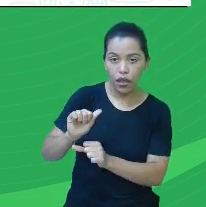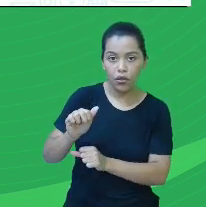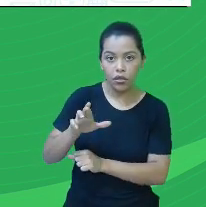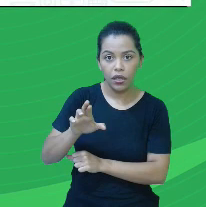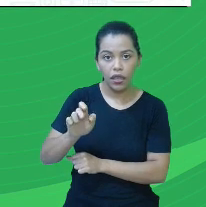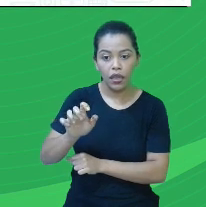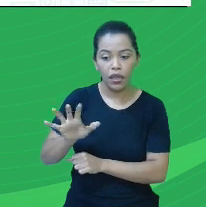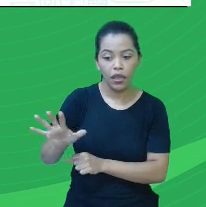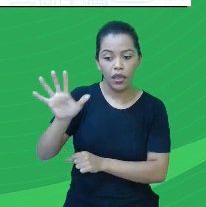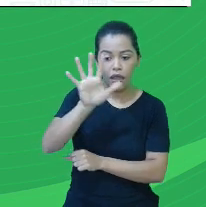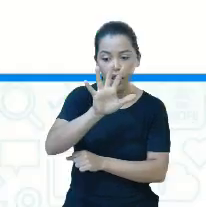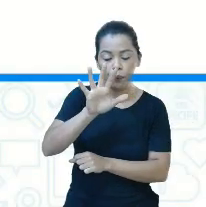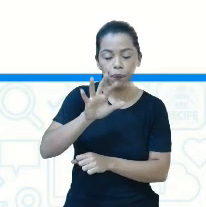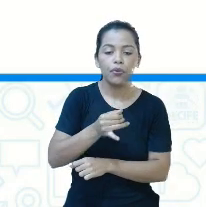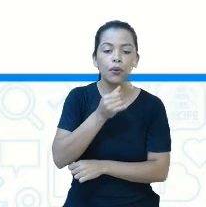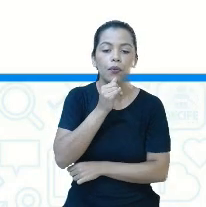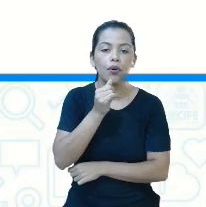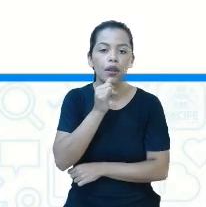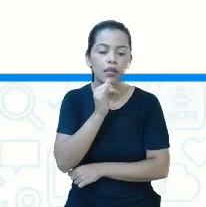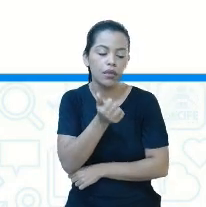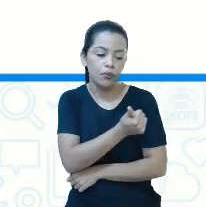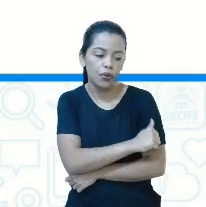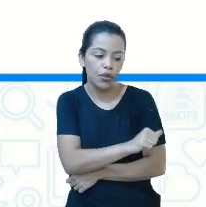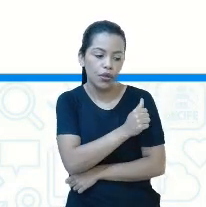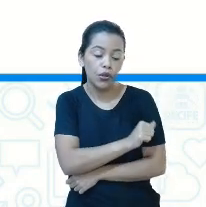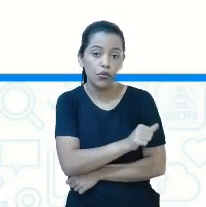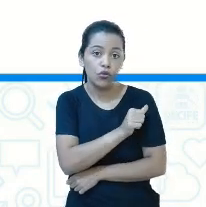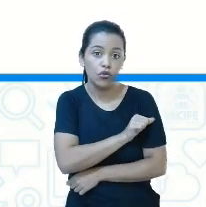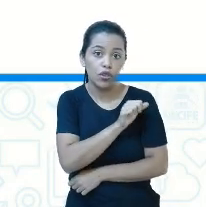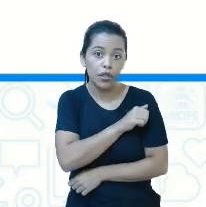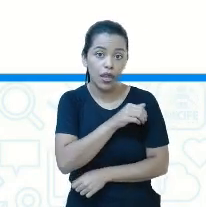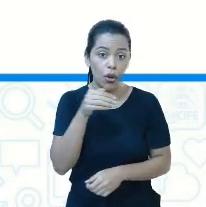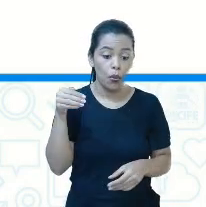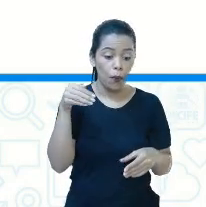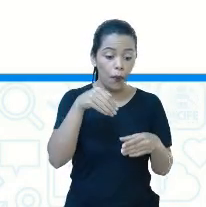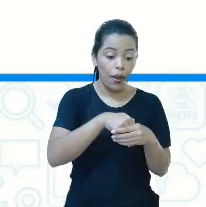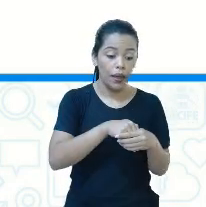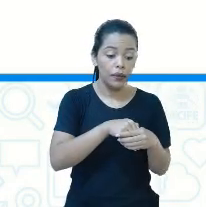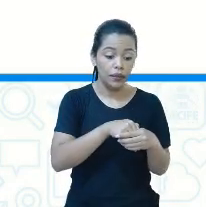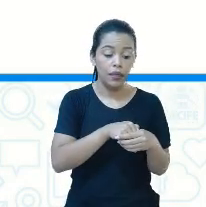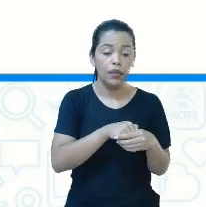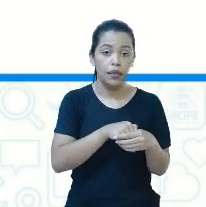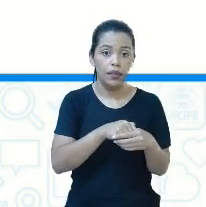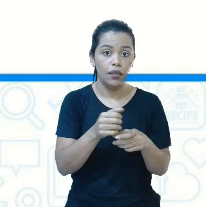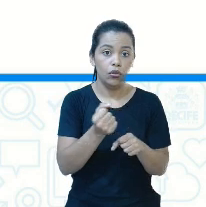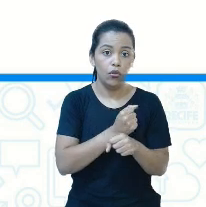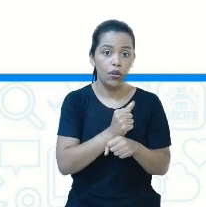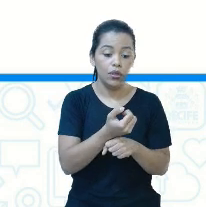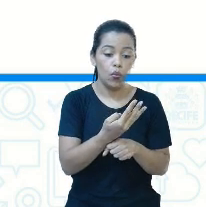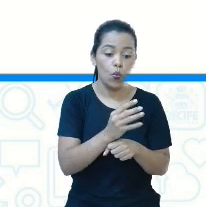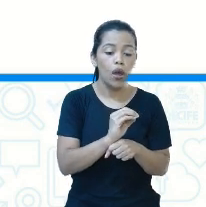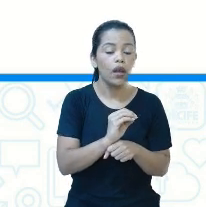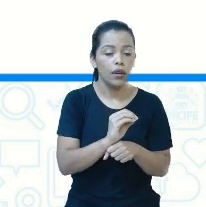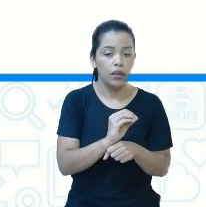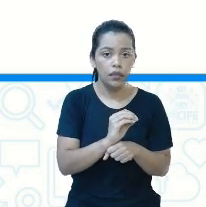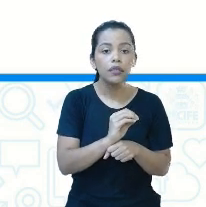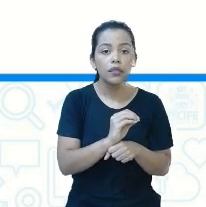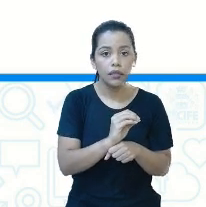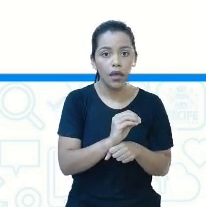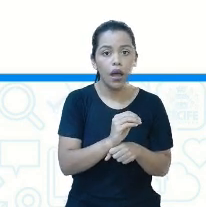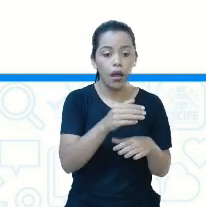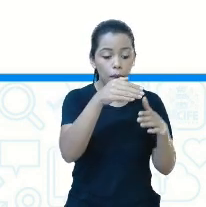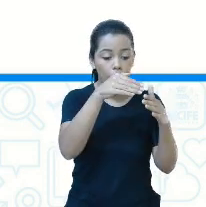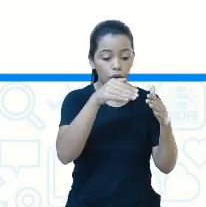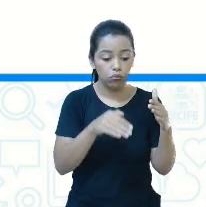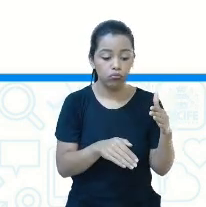exemplo, o Rio de Janeiro, que era da região sul, na década de 40, passou para a região